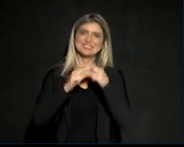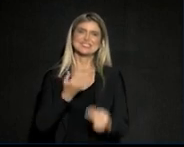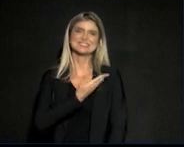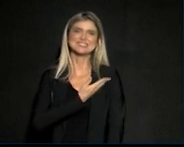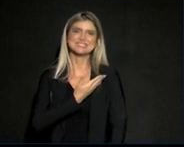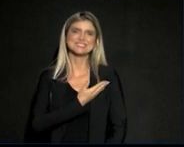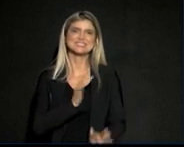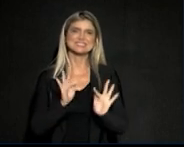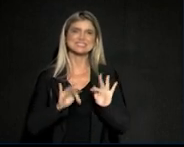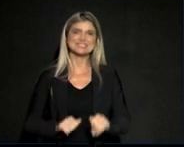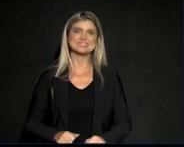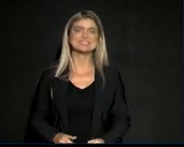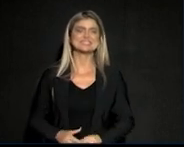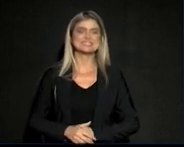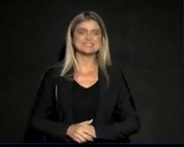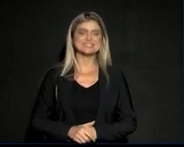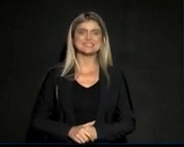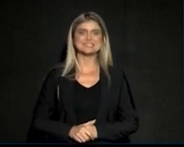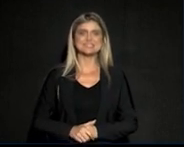amiga